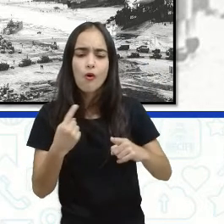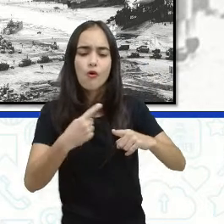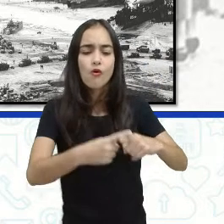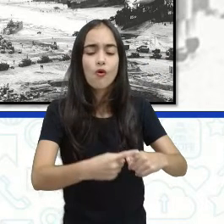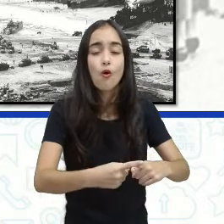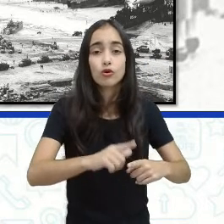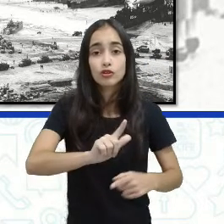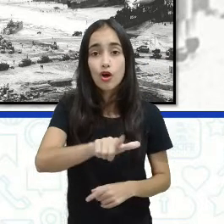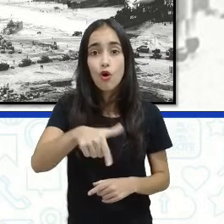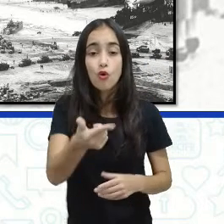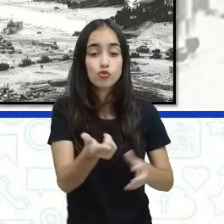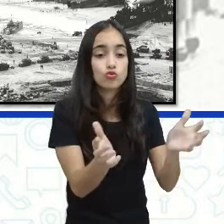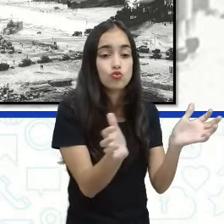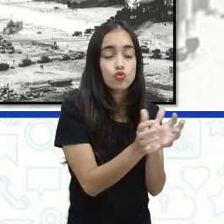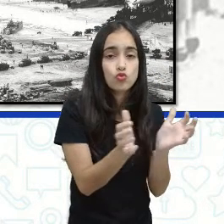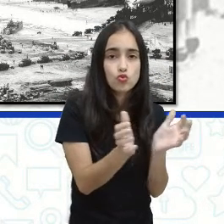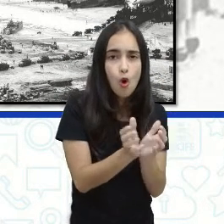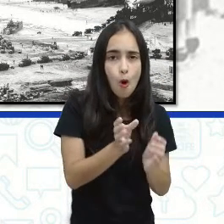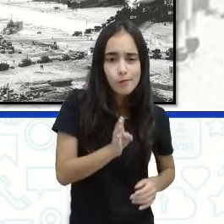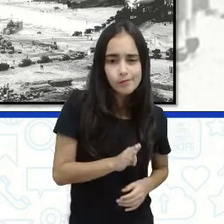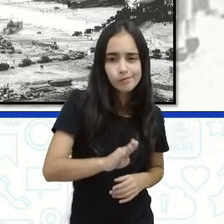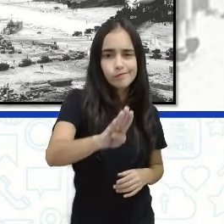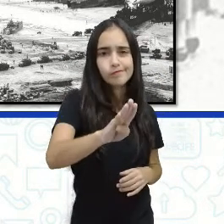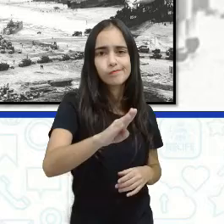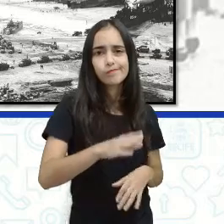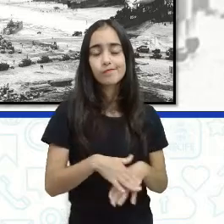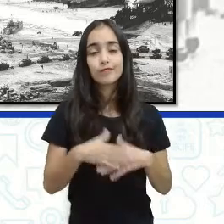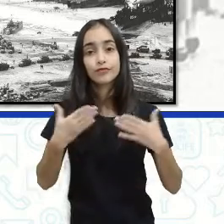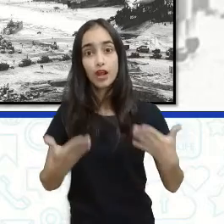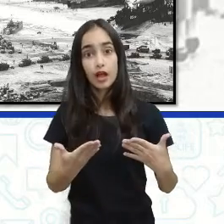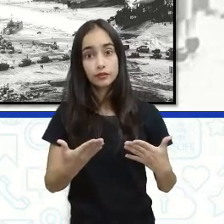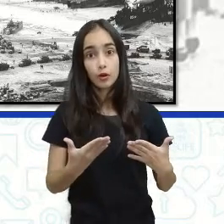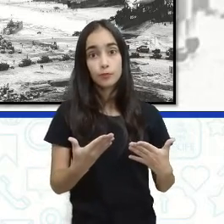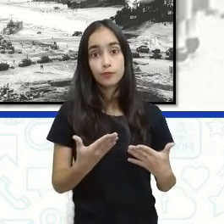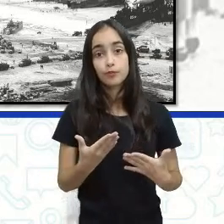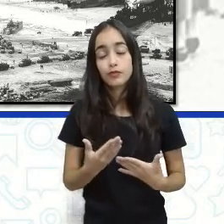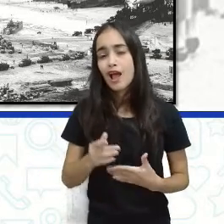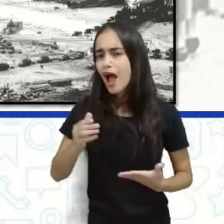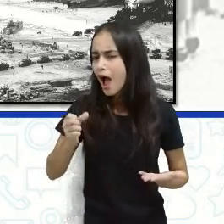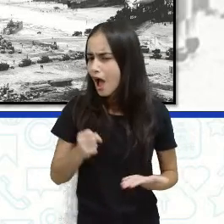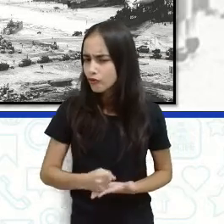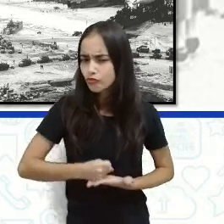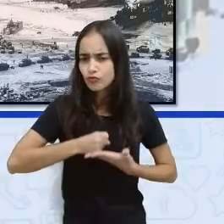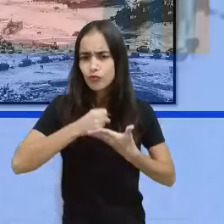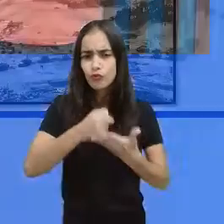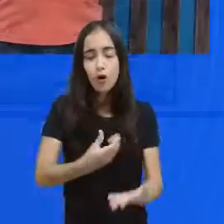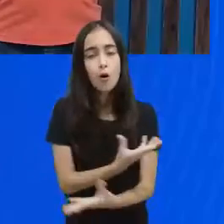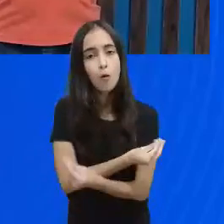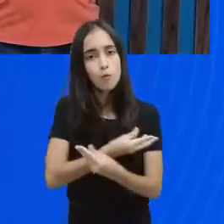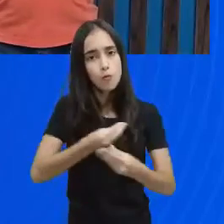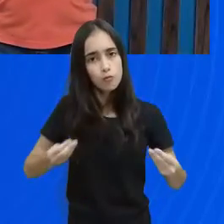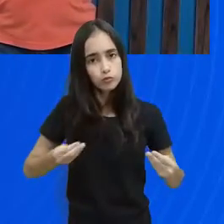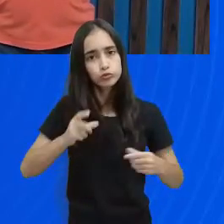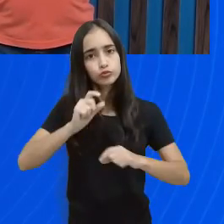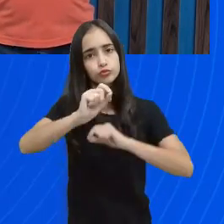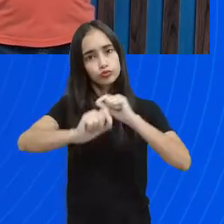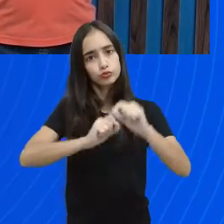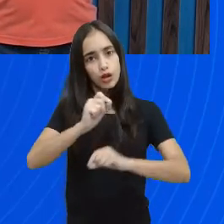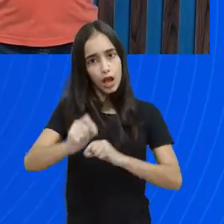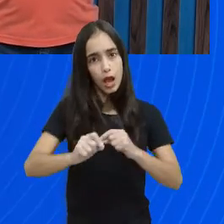exércitos nazistas. Né? Então, o exército soviético ele contribuiu bastante, né, para